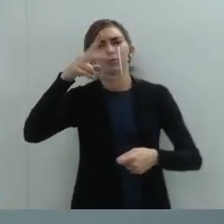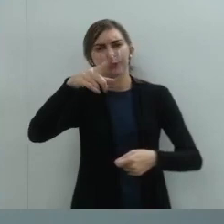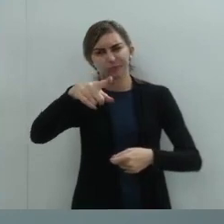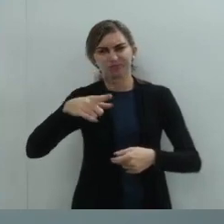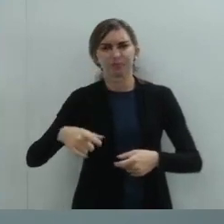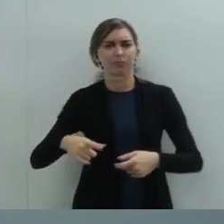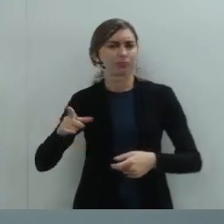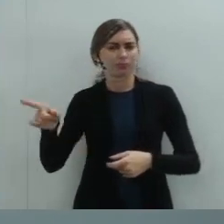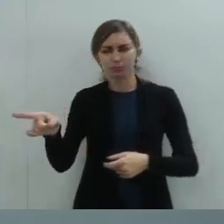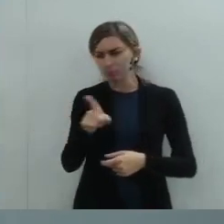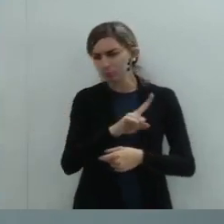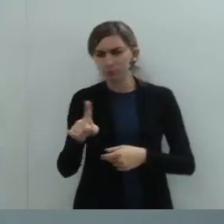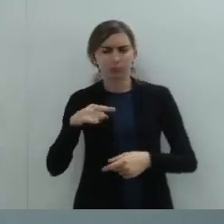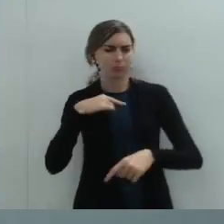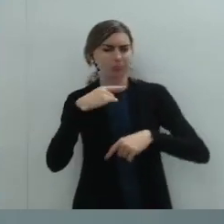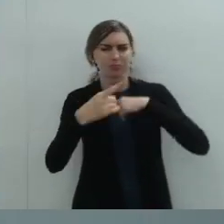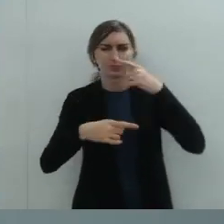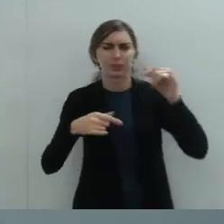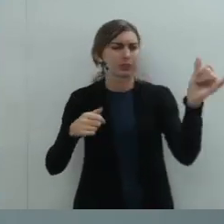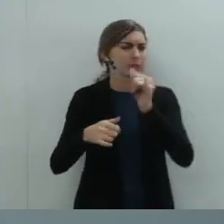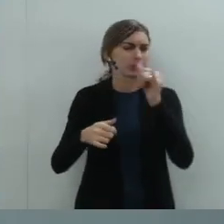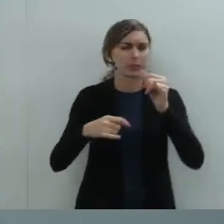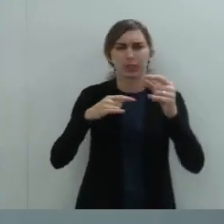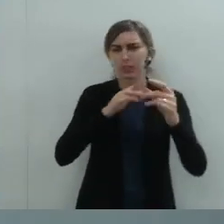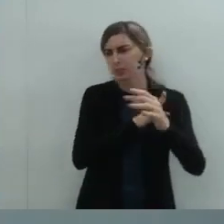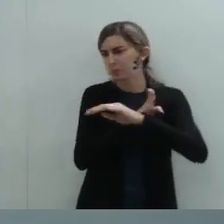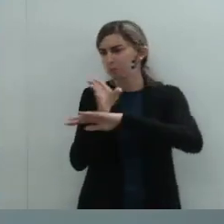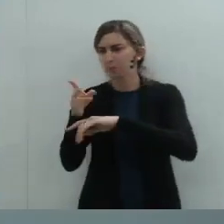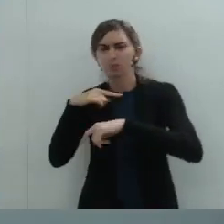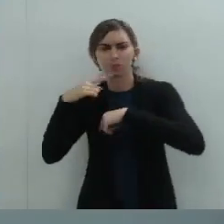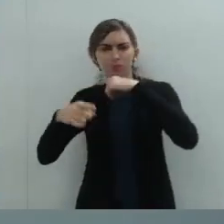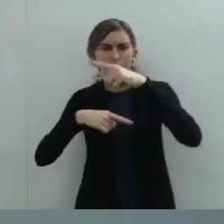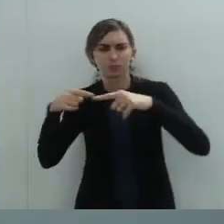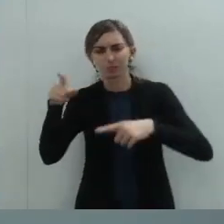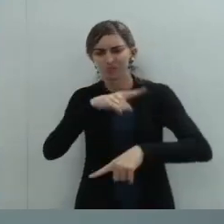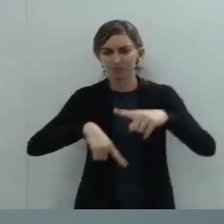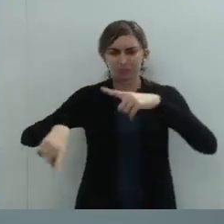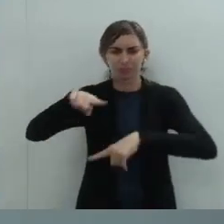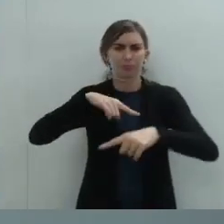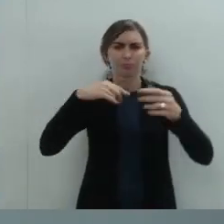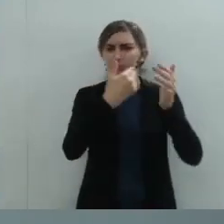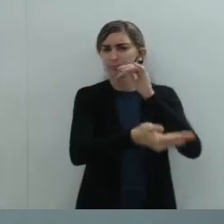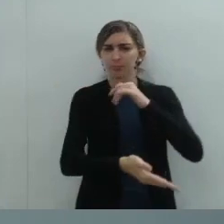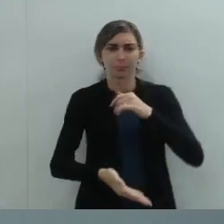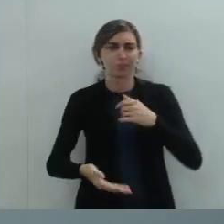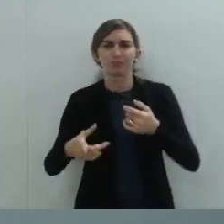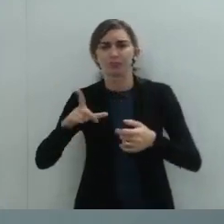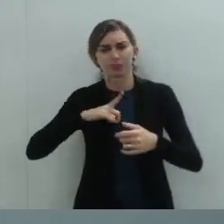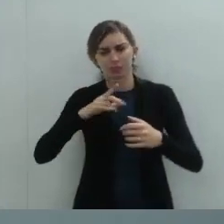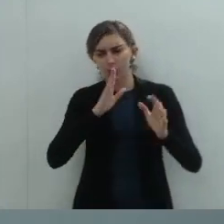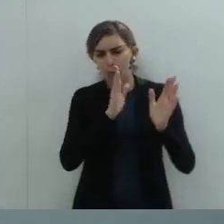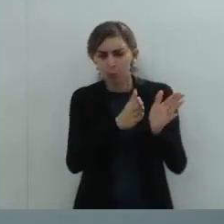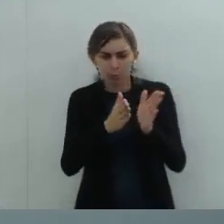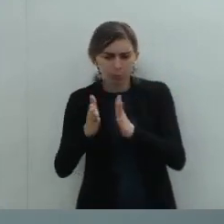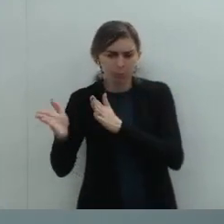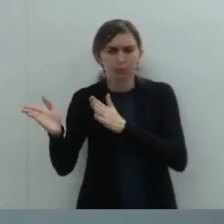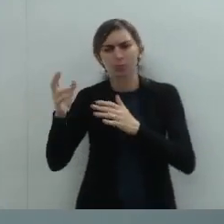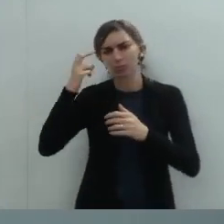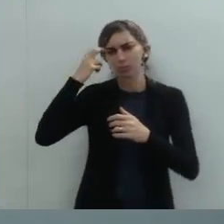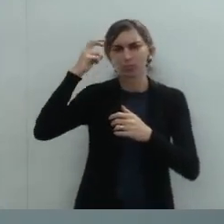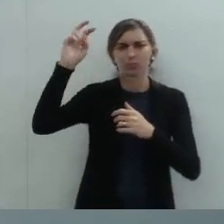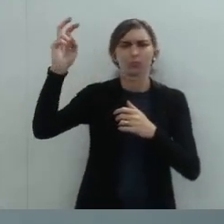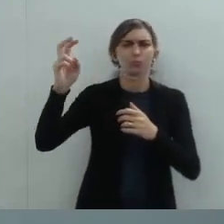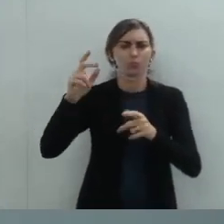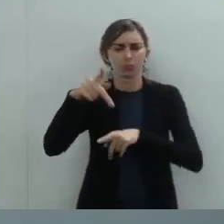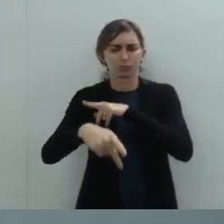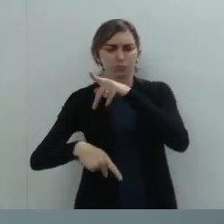Itália não conseguir dominá-los completamente. Então era um império que tinha uma organização, que tinha uma cultura, tinha